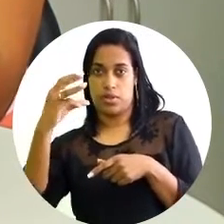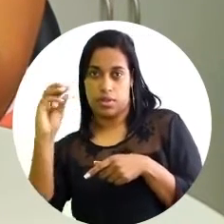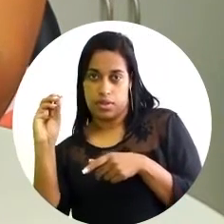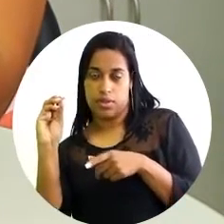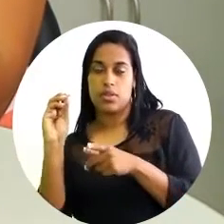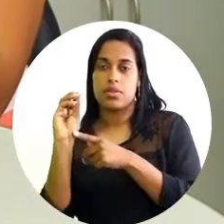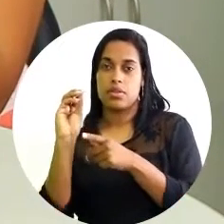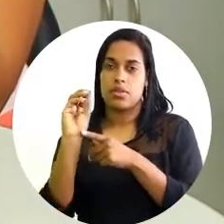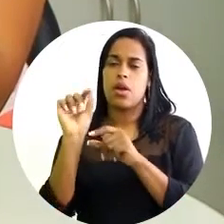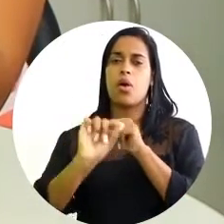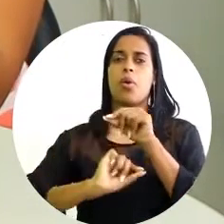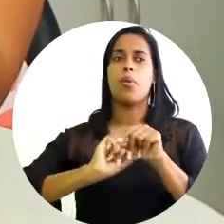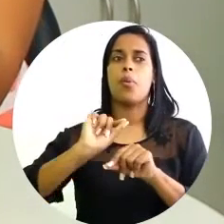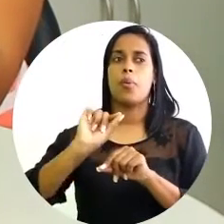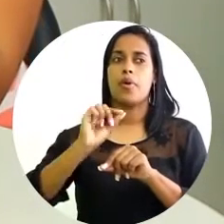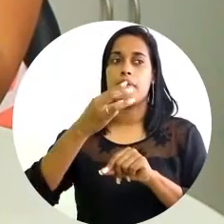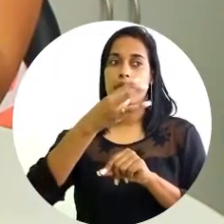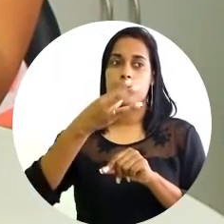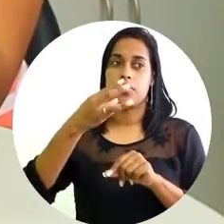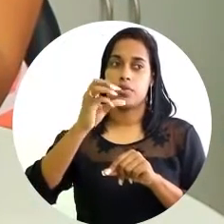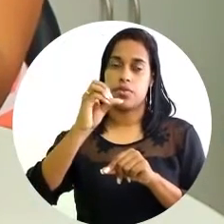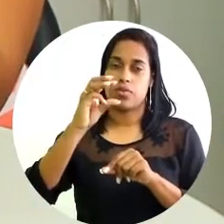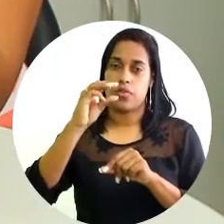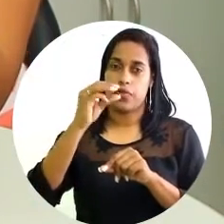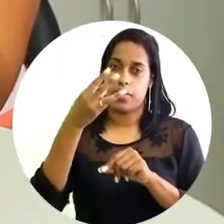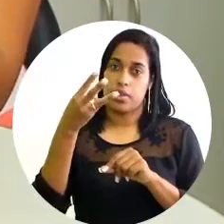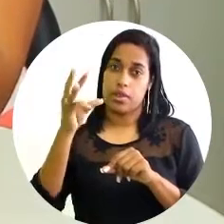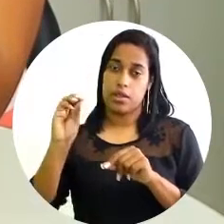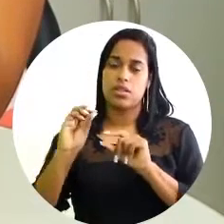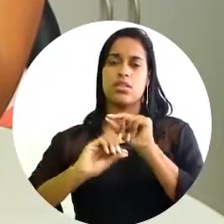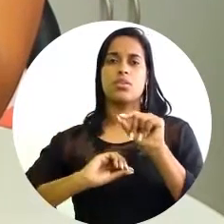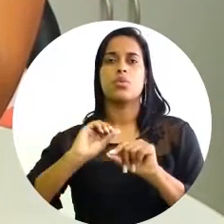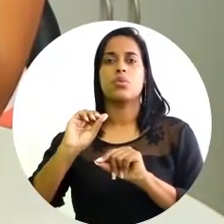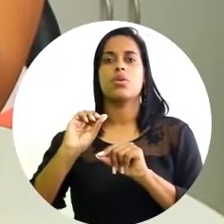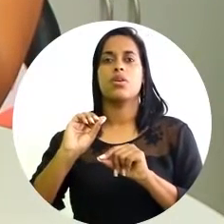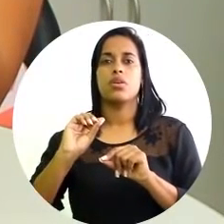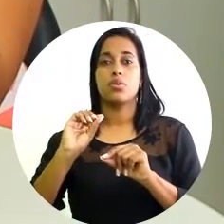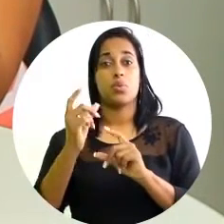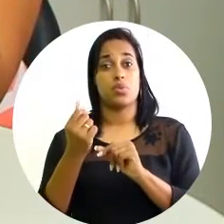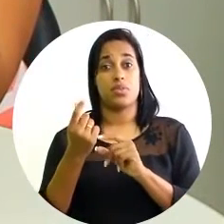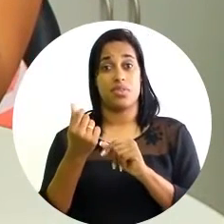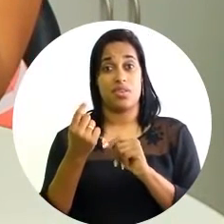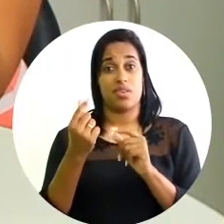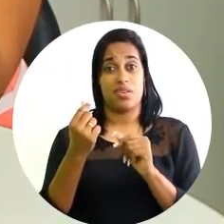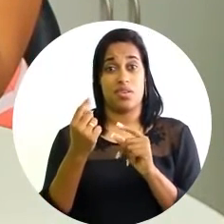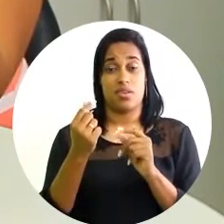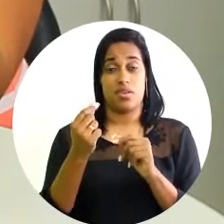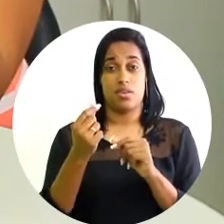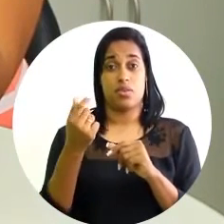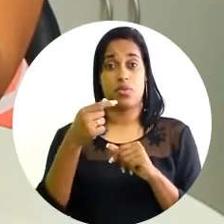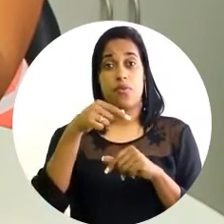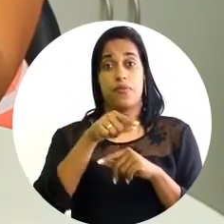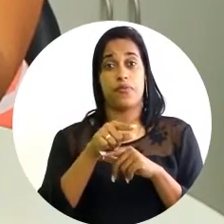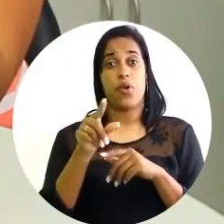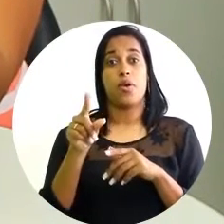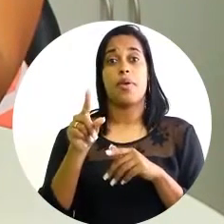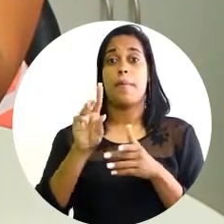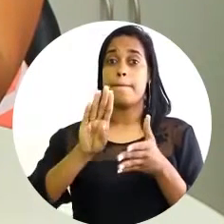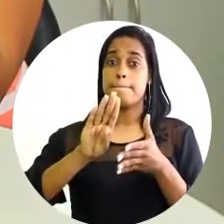339030. O elemento 339030 quer dizer que o dinheiro